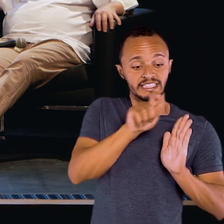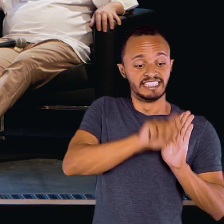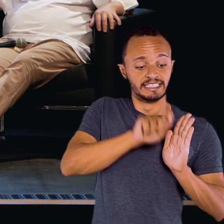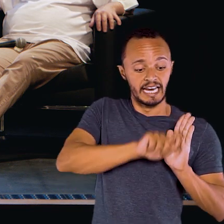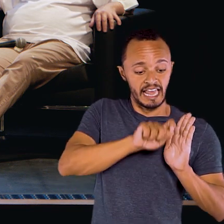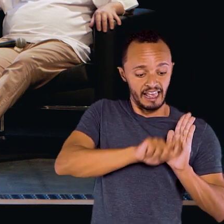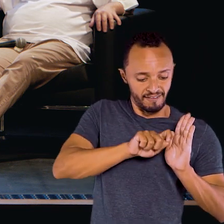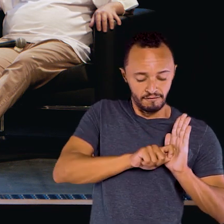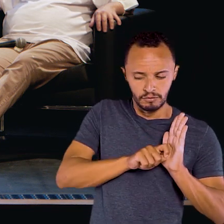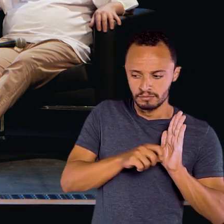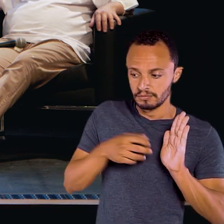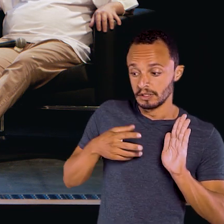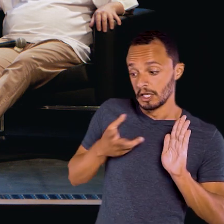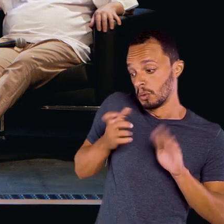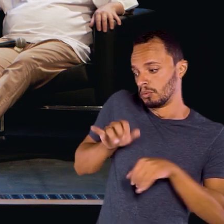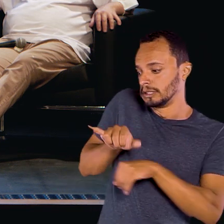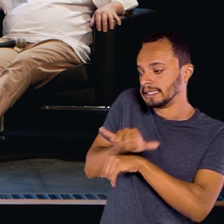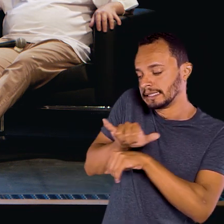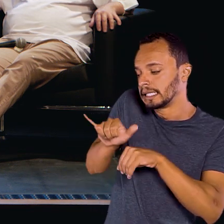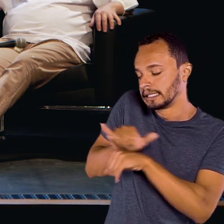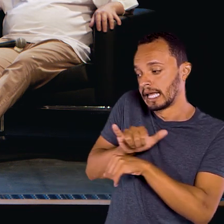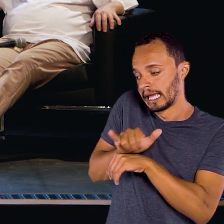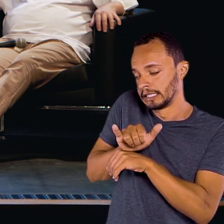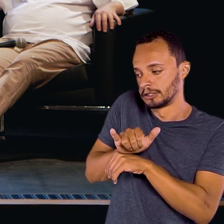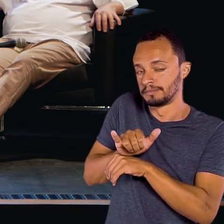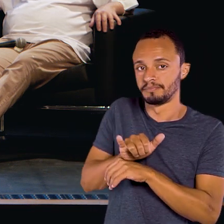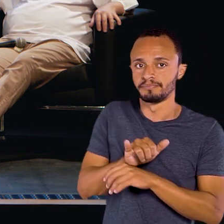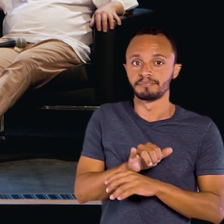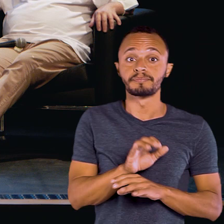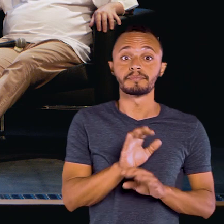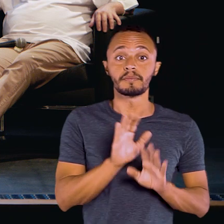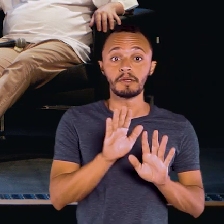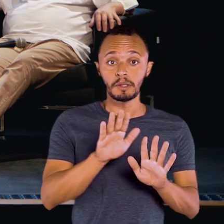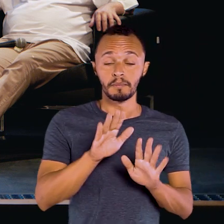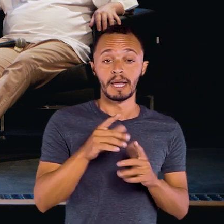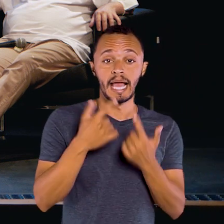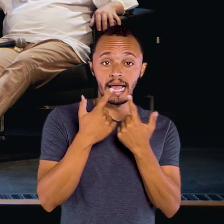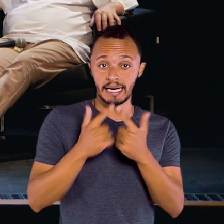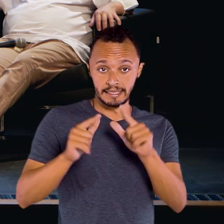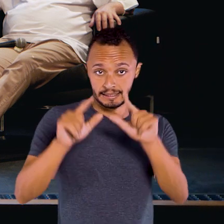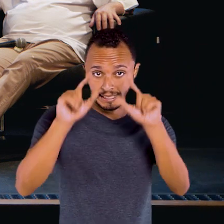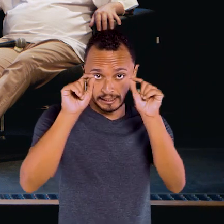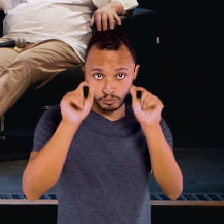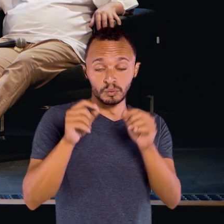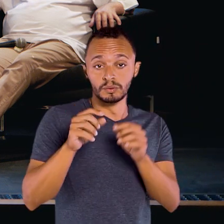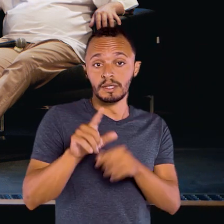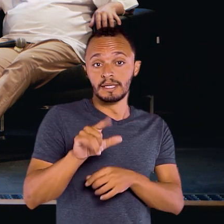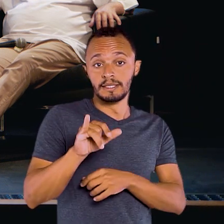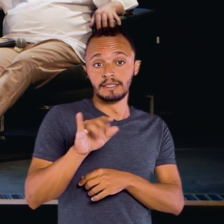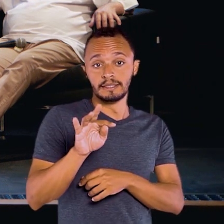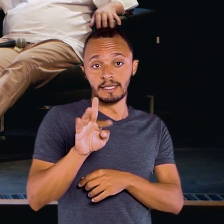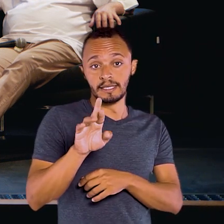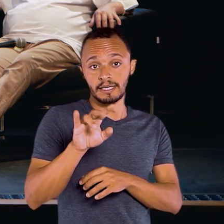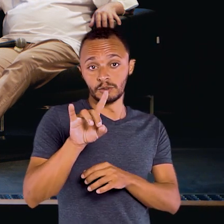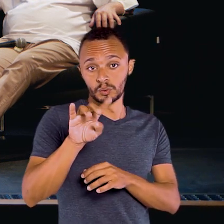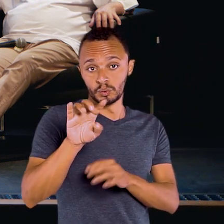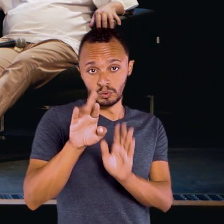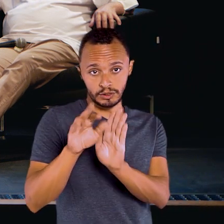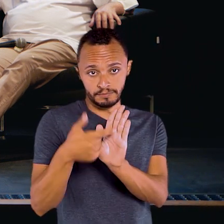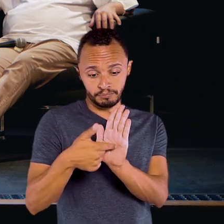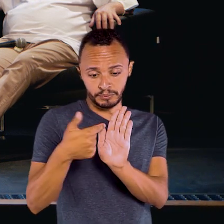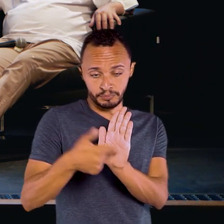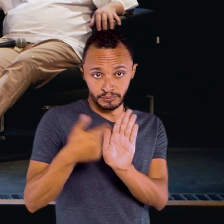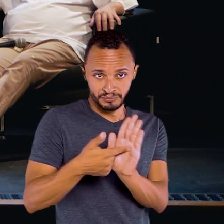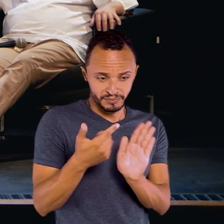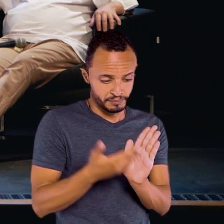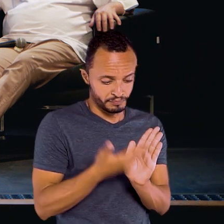fatos. A literatura não, né? A gente pode especular à vontade, e aí a gente pode se